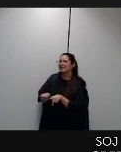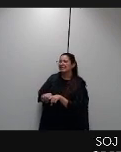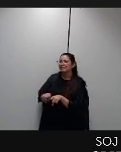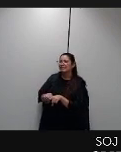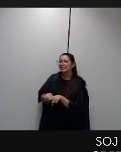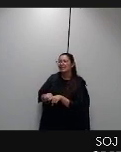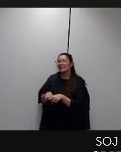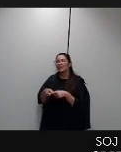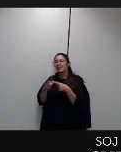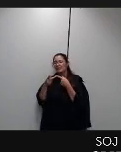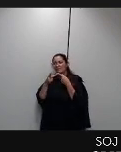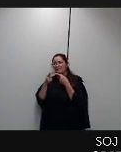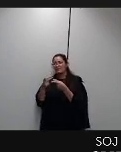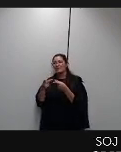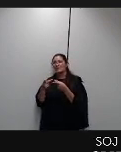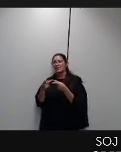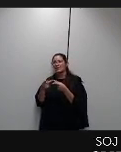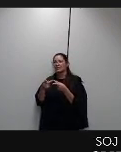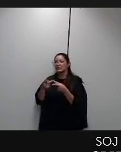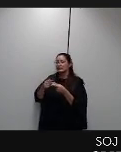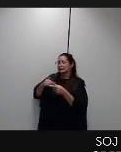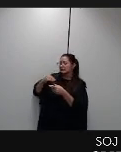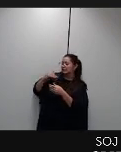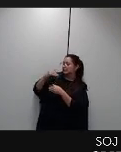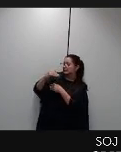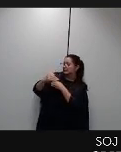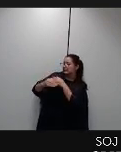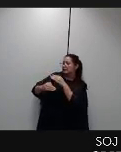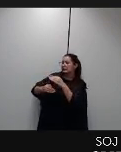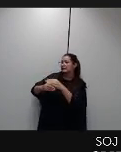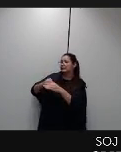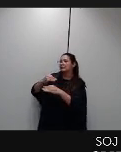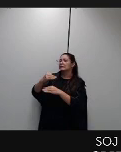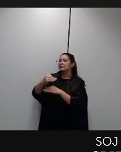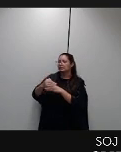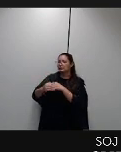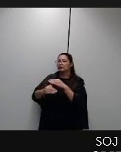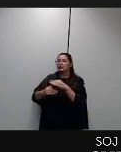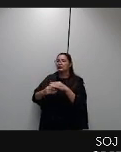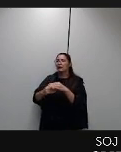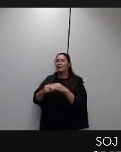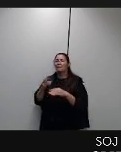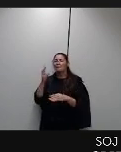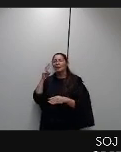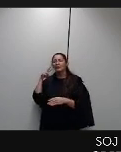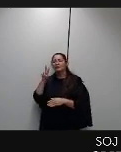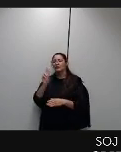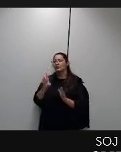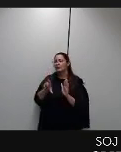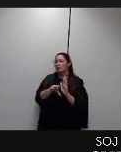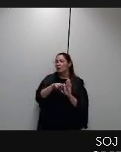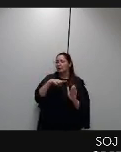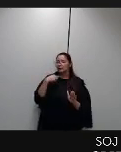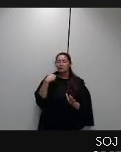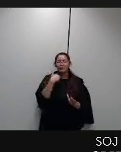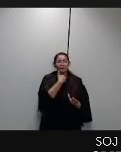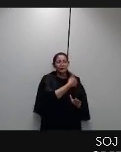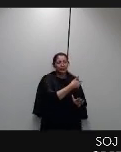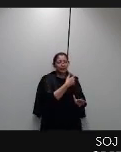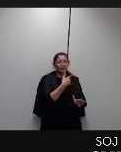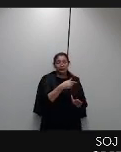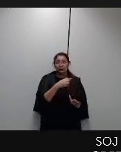de boa realização da transação tributária expediente previsto no artigo 171 do Código Tributário